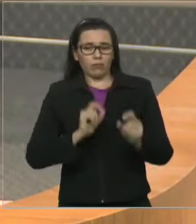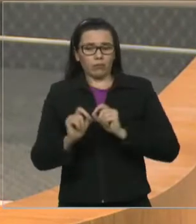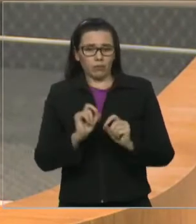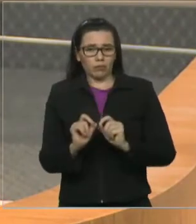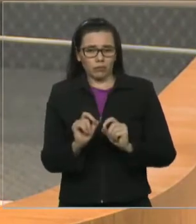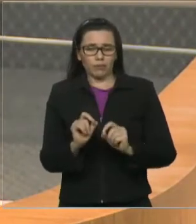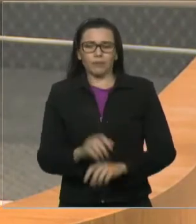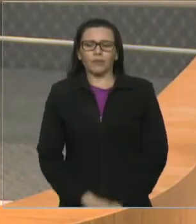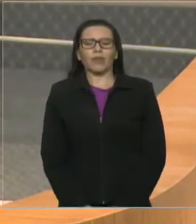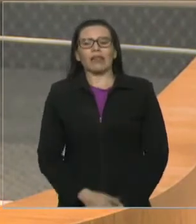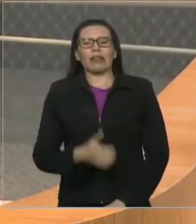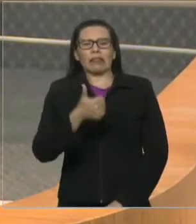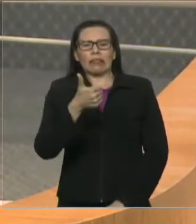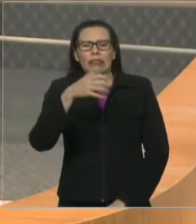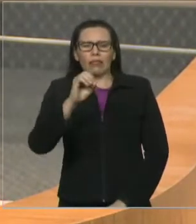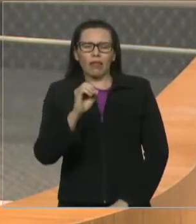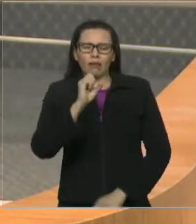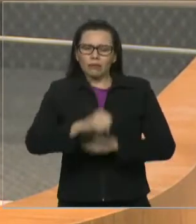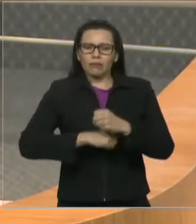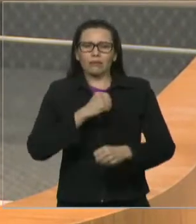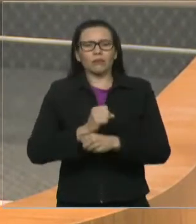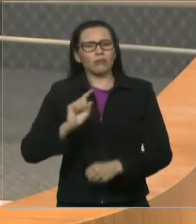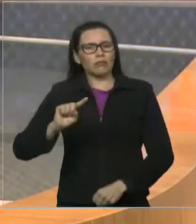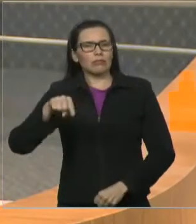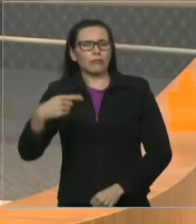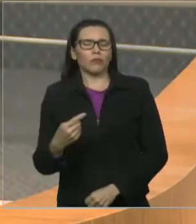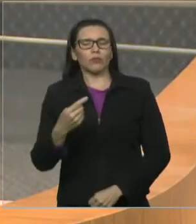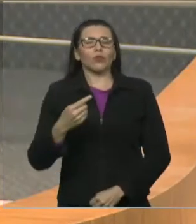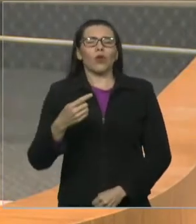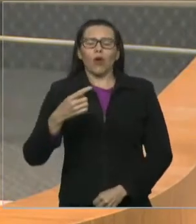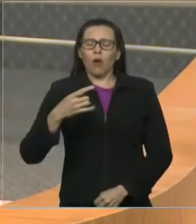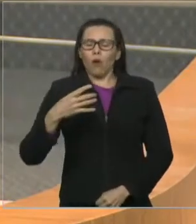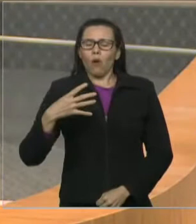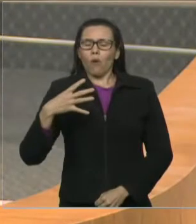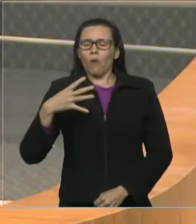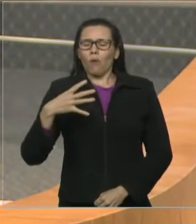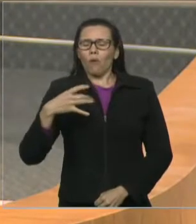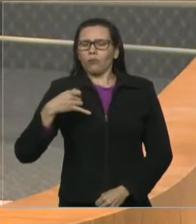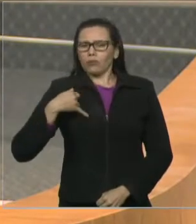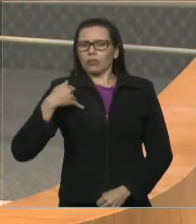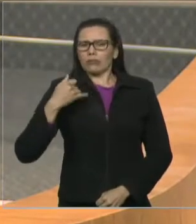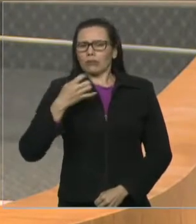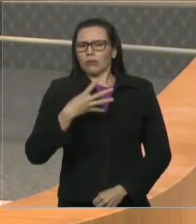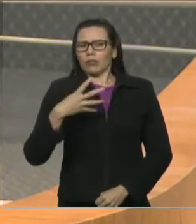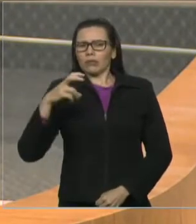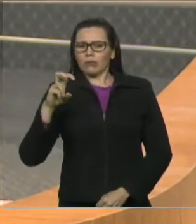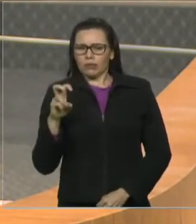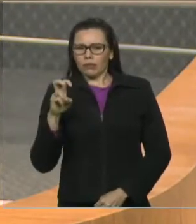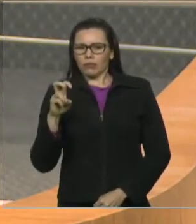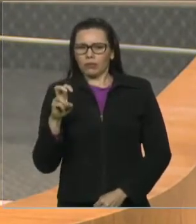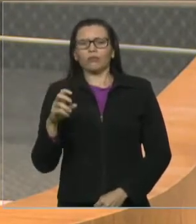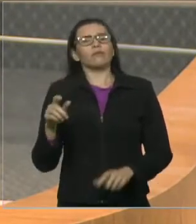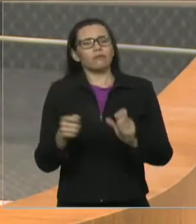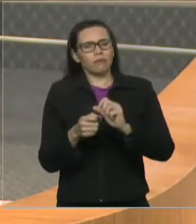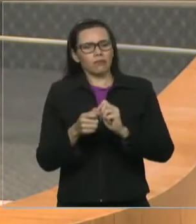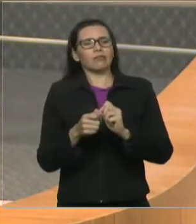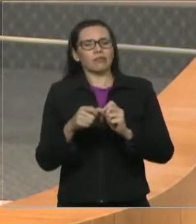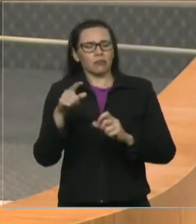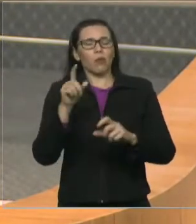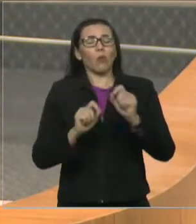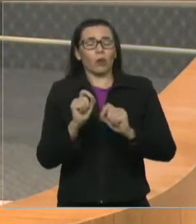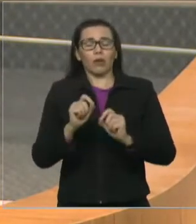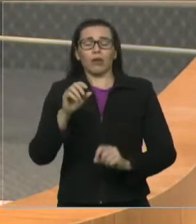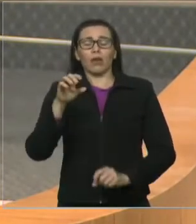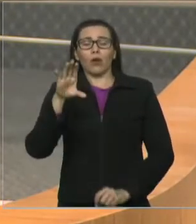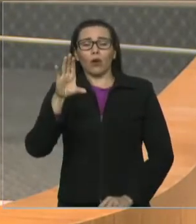cada 10 anos após os 45 anos e se coloque alguns exames de tomografia nesse meio. Bem, isso eu